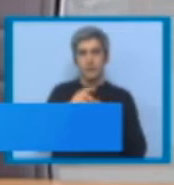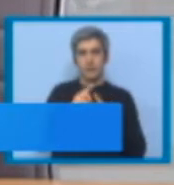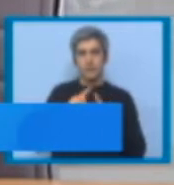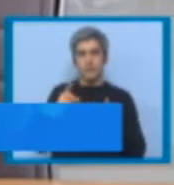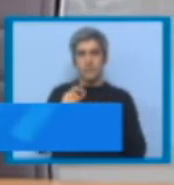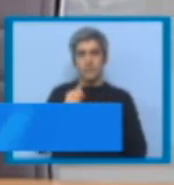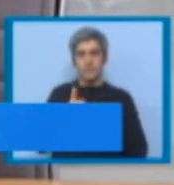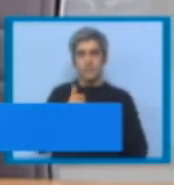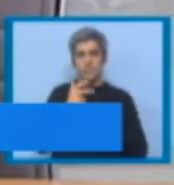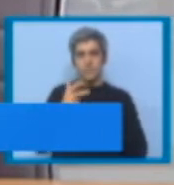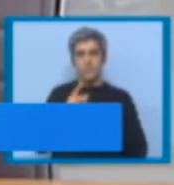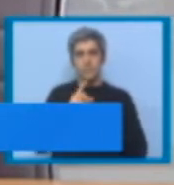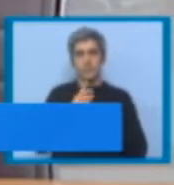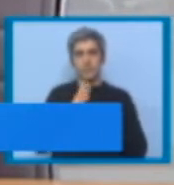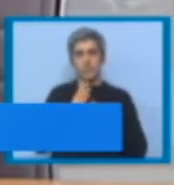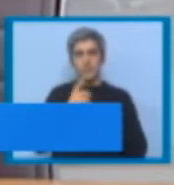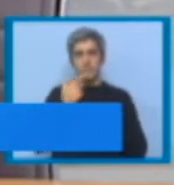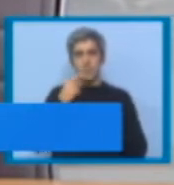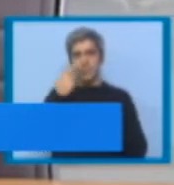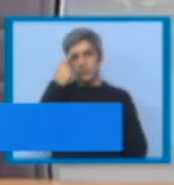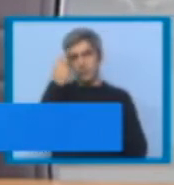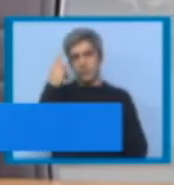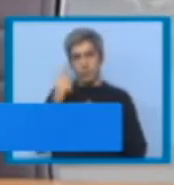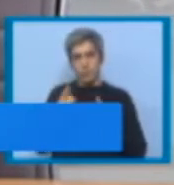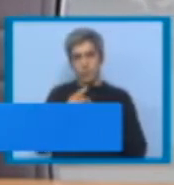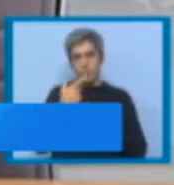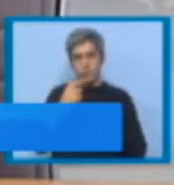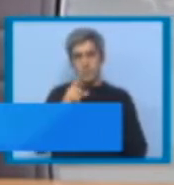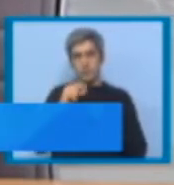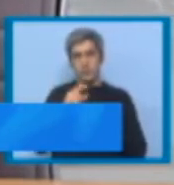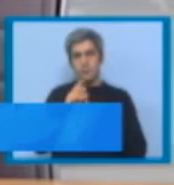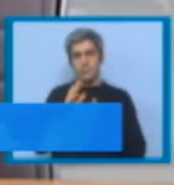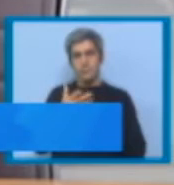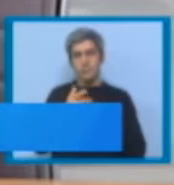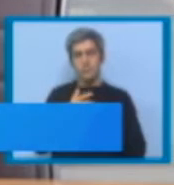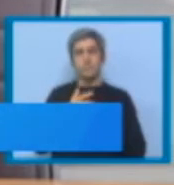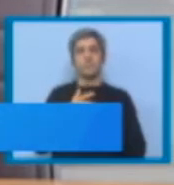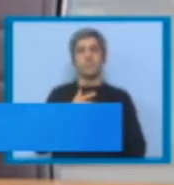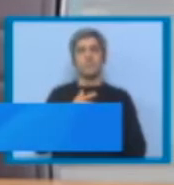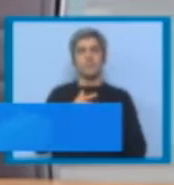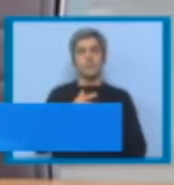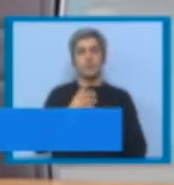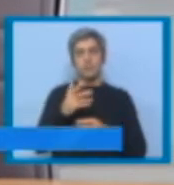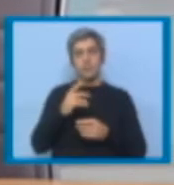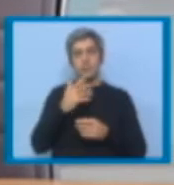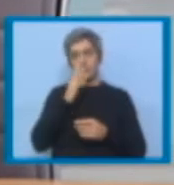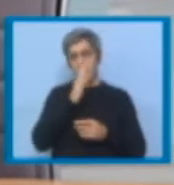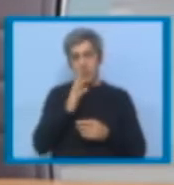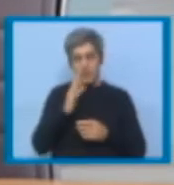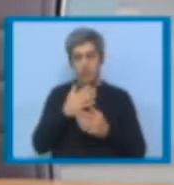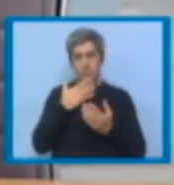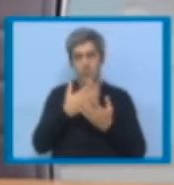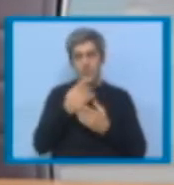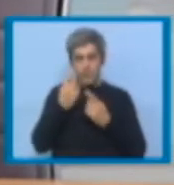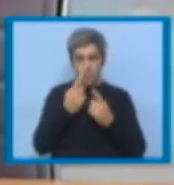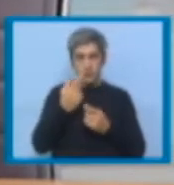proibida. Não só a memória não pode ser curta, como tem que ser, como tem de ter consequências práticas.